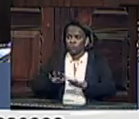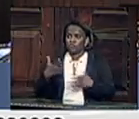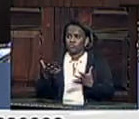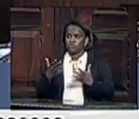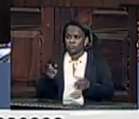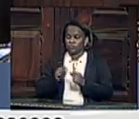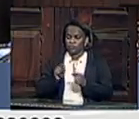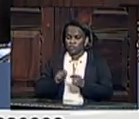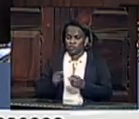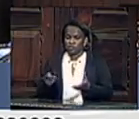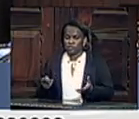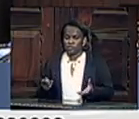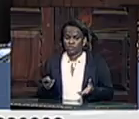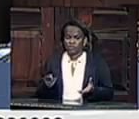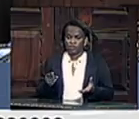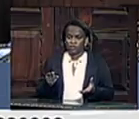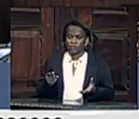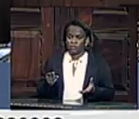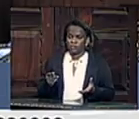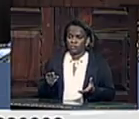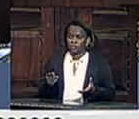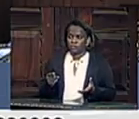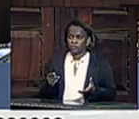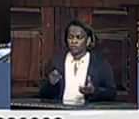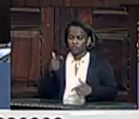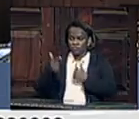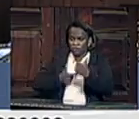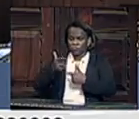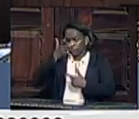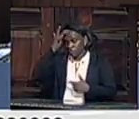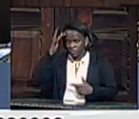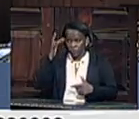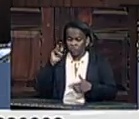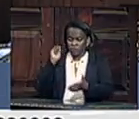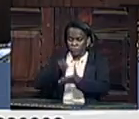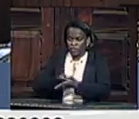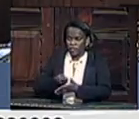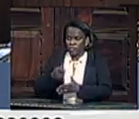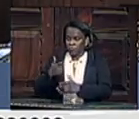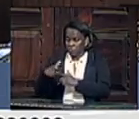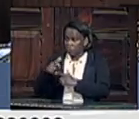querer fazer com que os trabalhadores paguem a conta